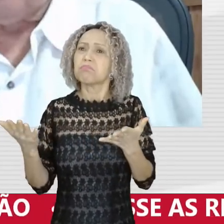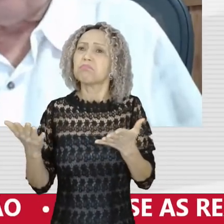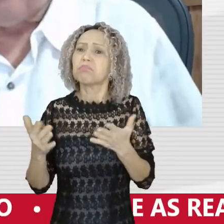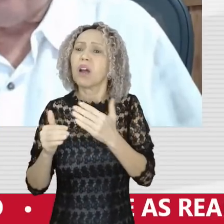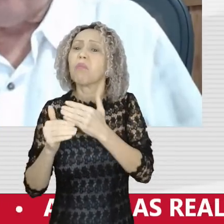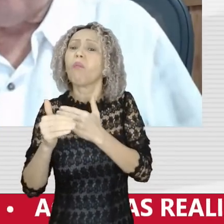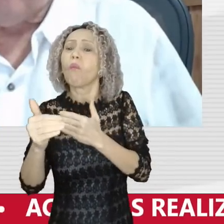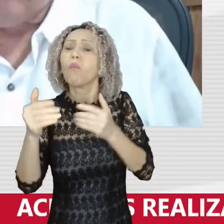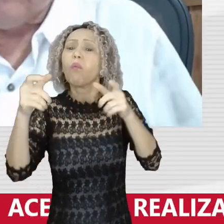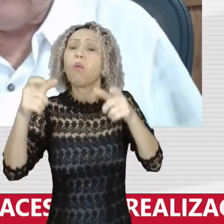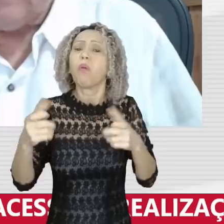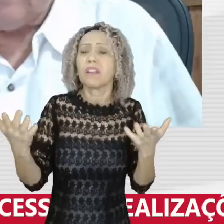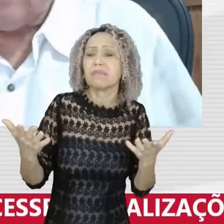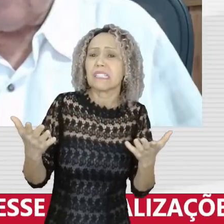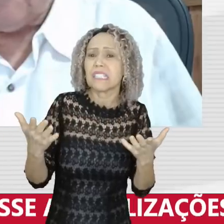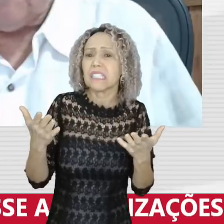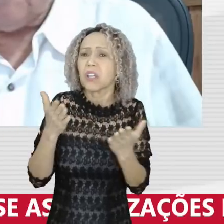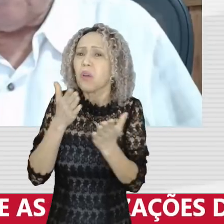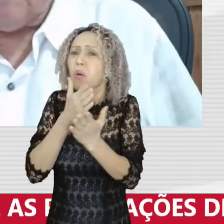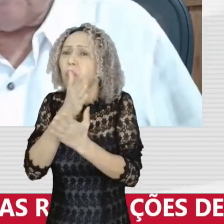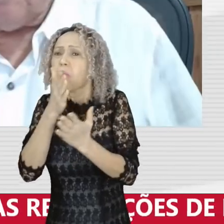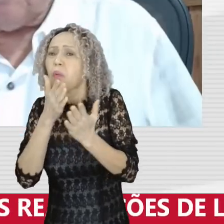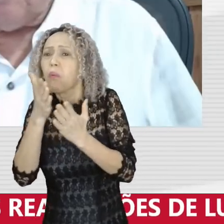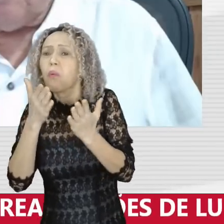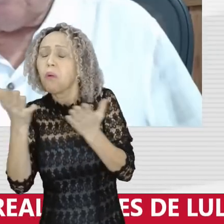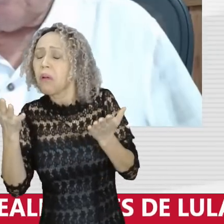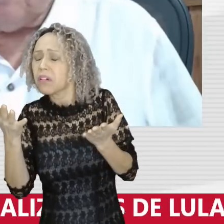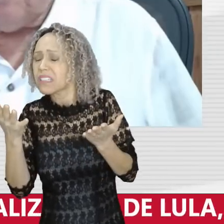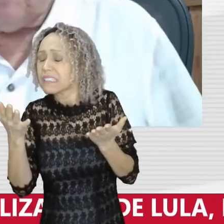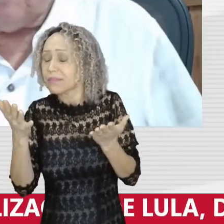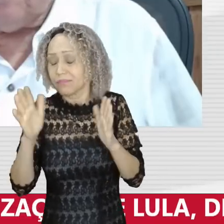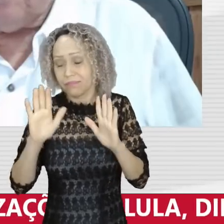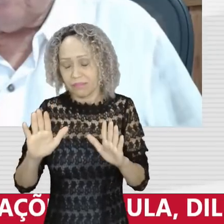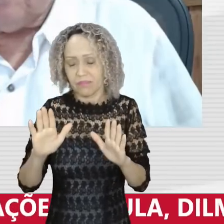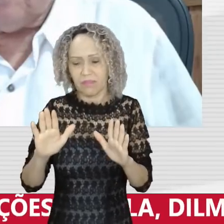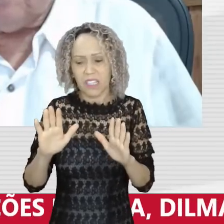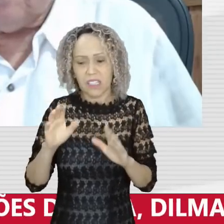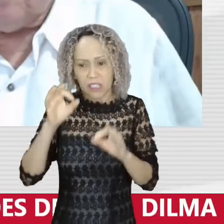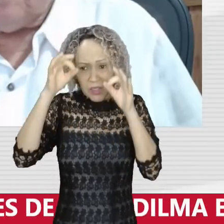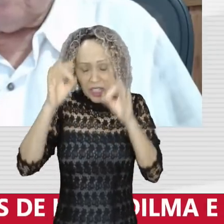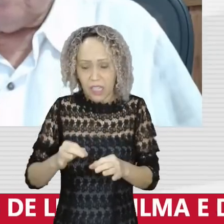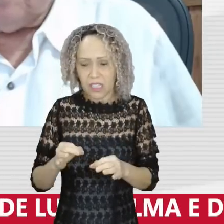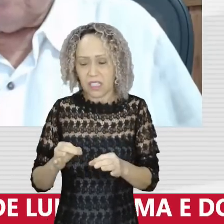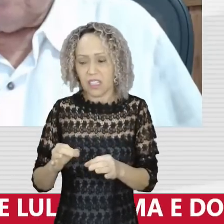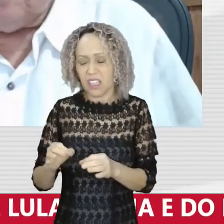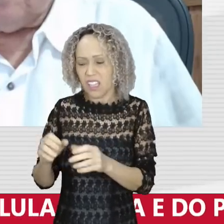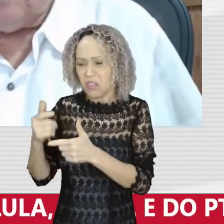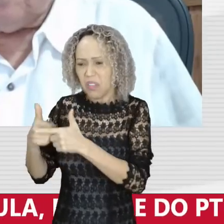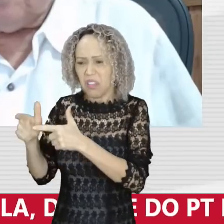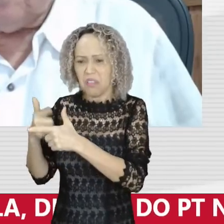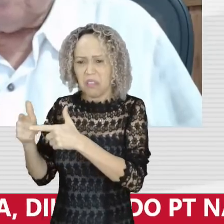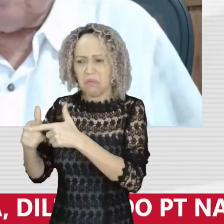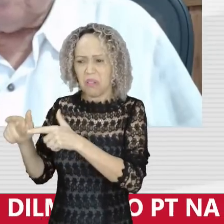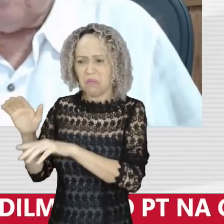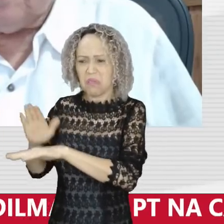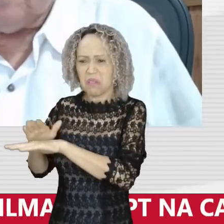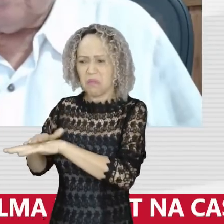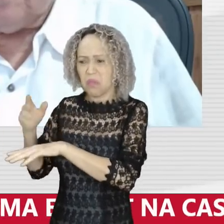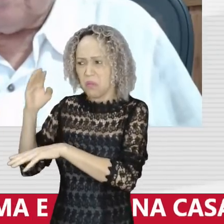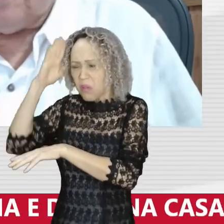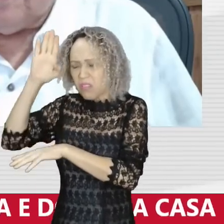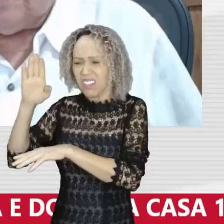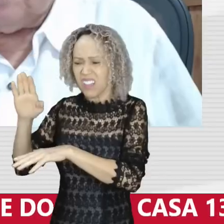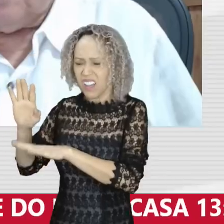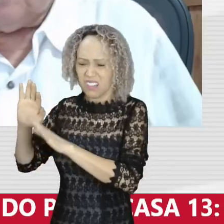que logo a gente consegue superar e organizar tudo isso aí e todo o povo brasileiro vai sentir essa diferença rapidamente.